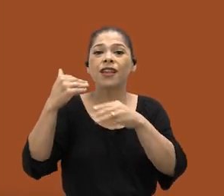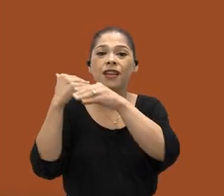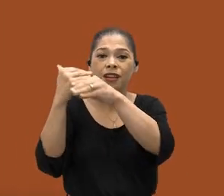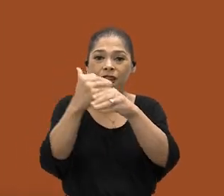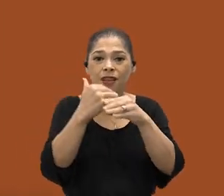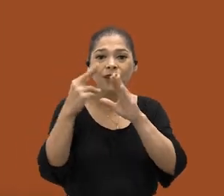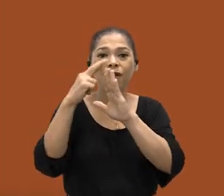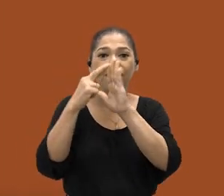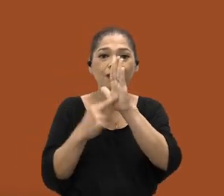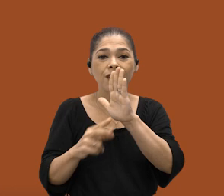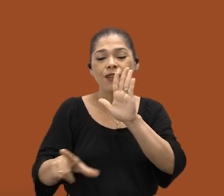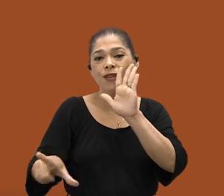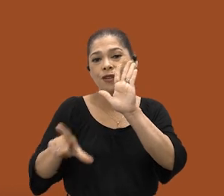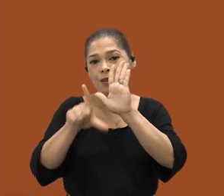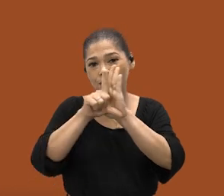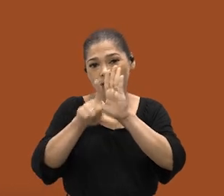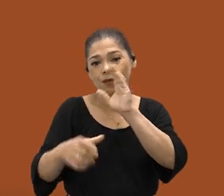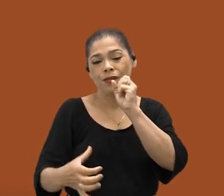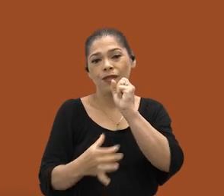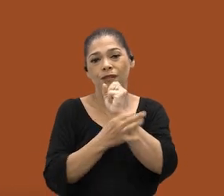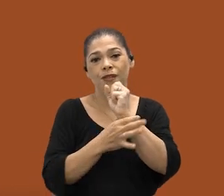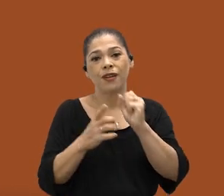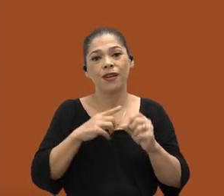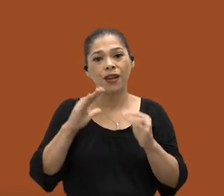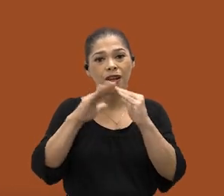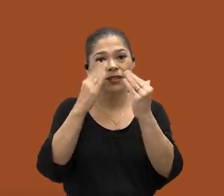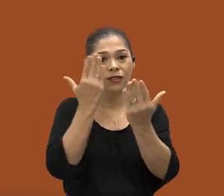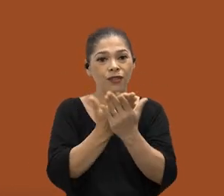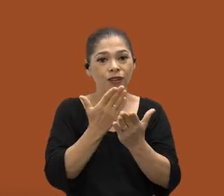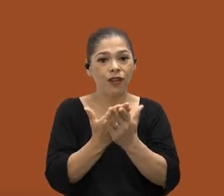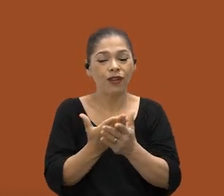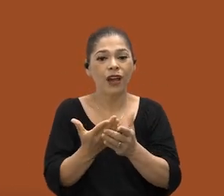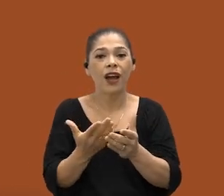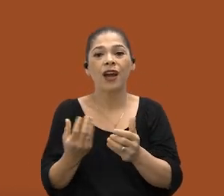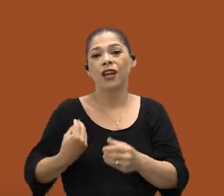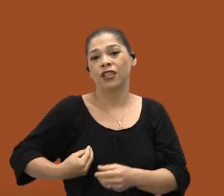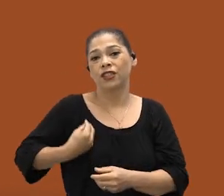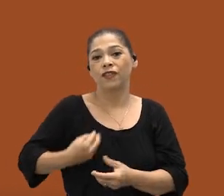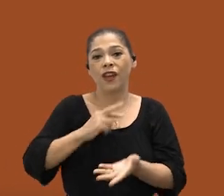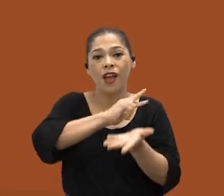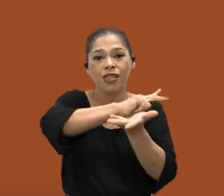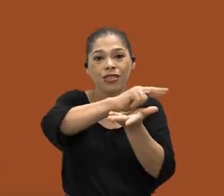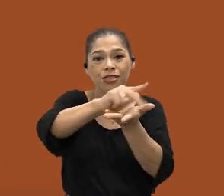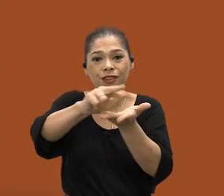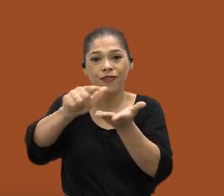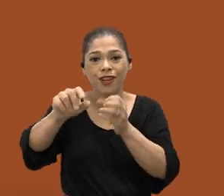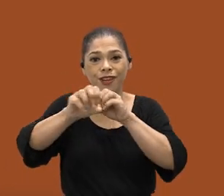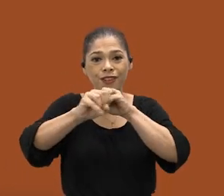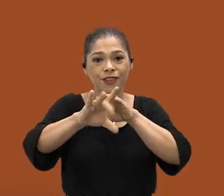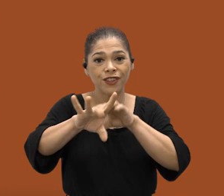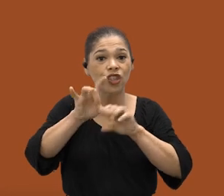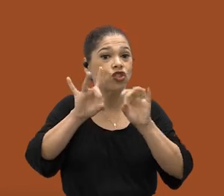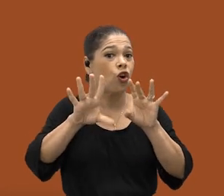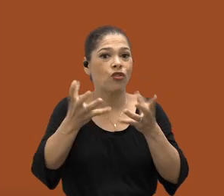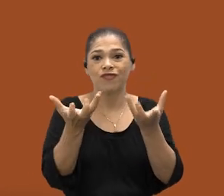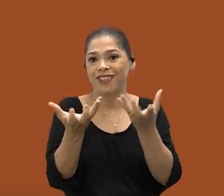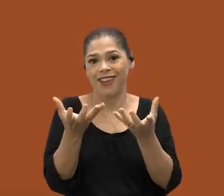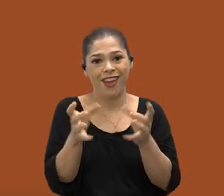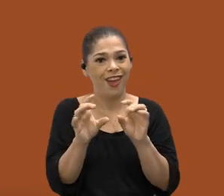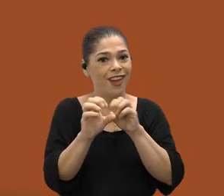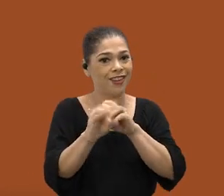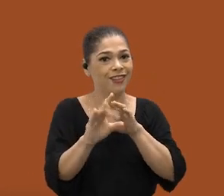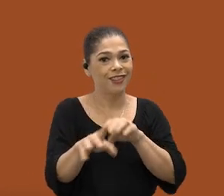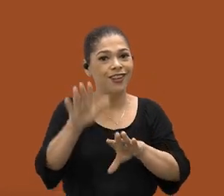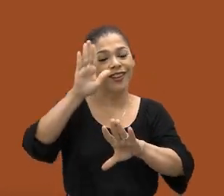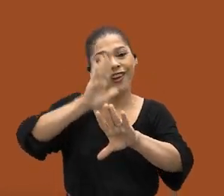parâmetros estabelecidos pela legislação e a escola da Convivência da diferença a escola no ensino que você quer a